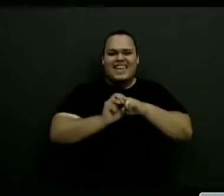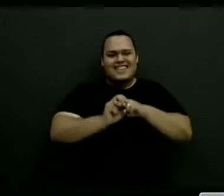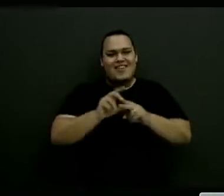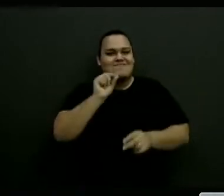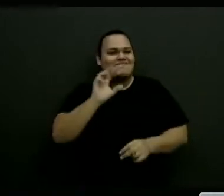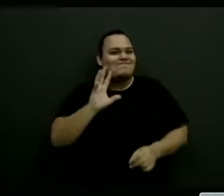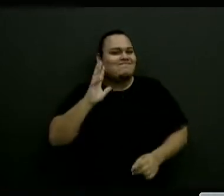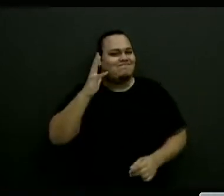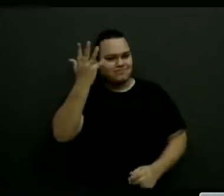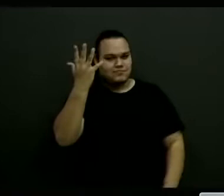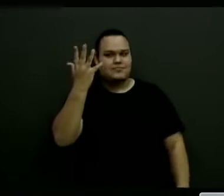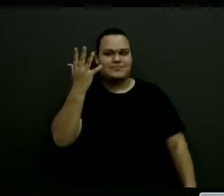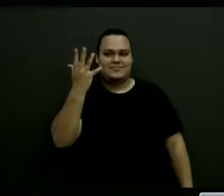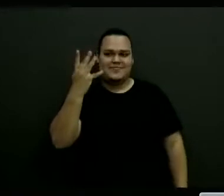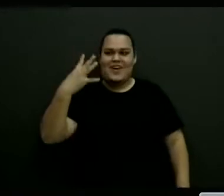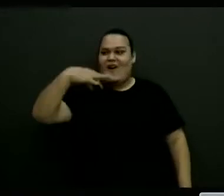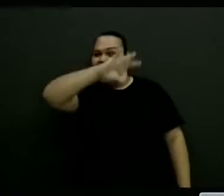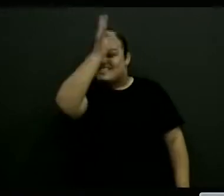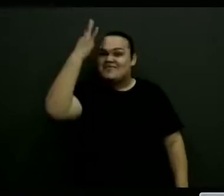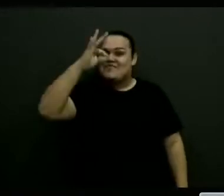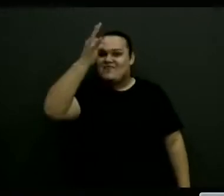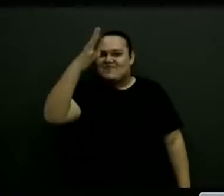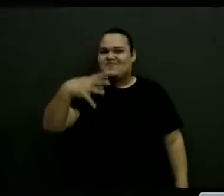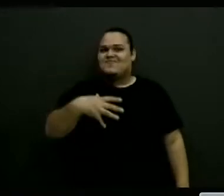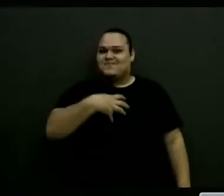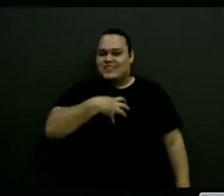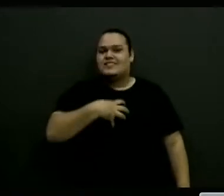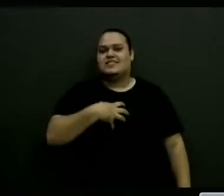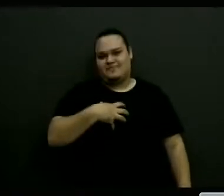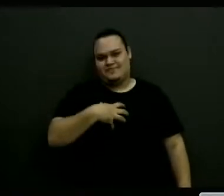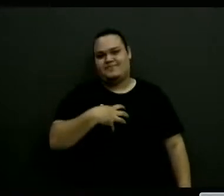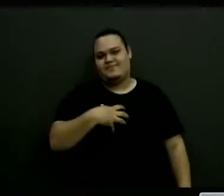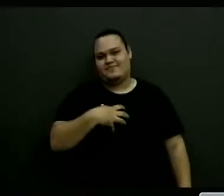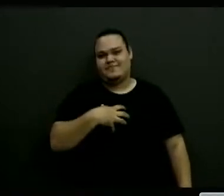a Jesus de Nazaré, e como esse andou fazendo